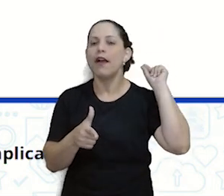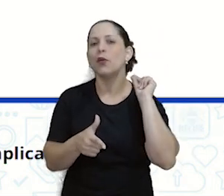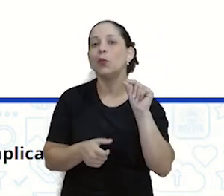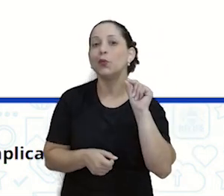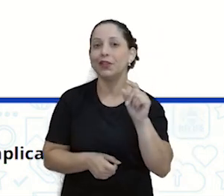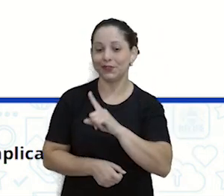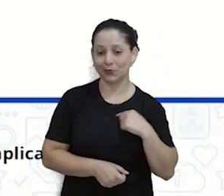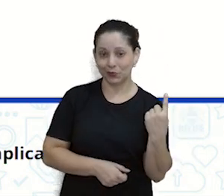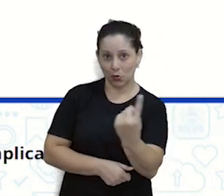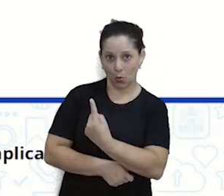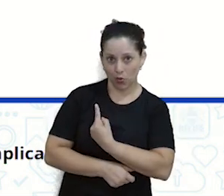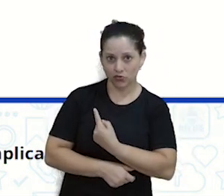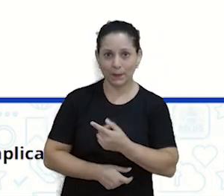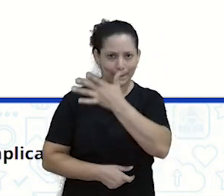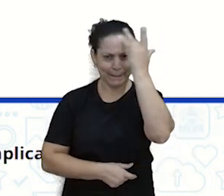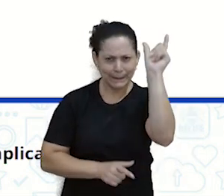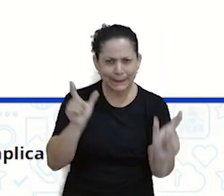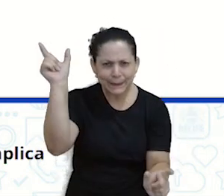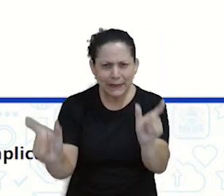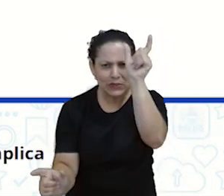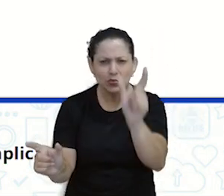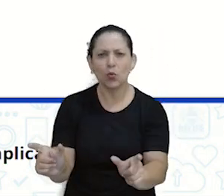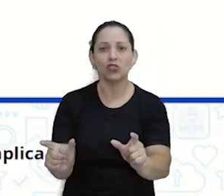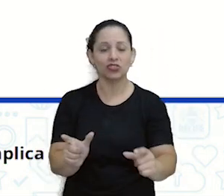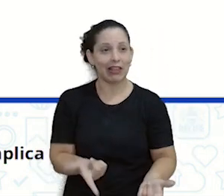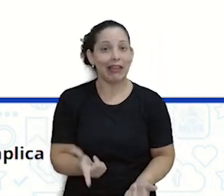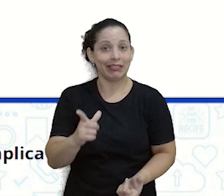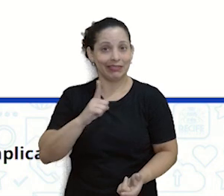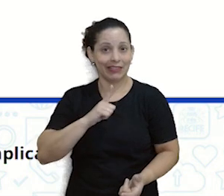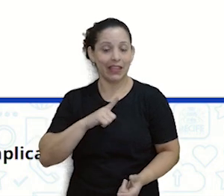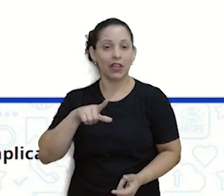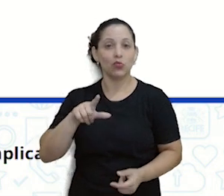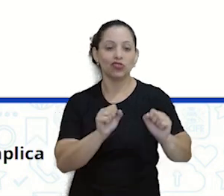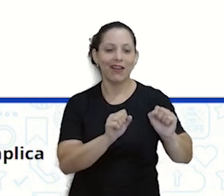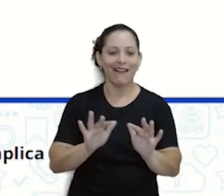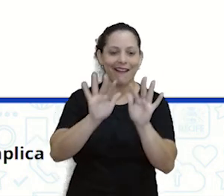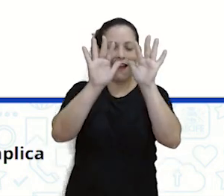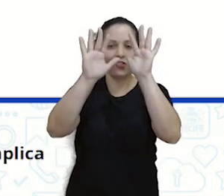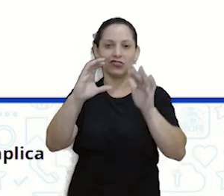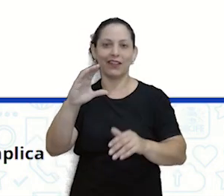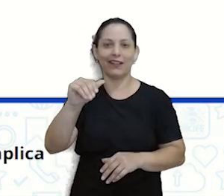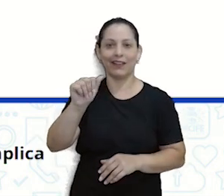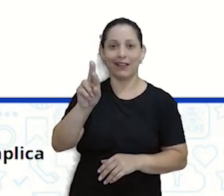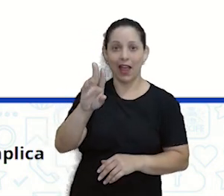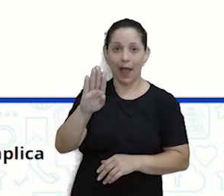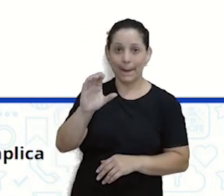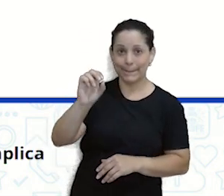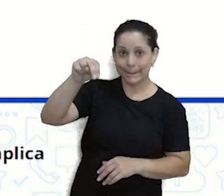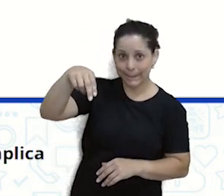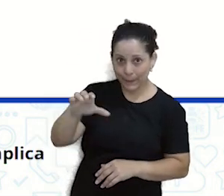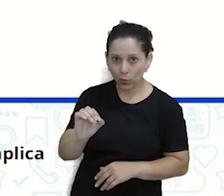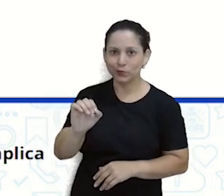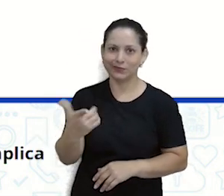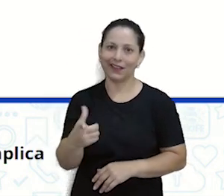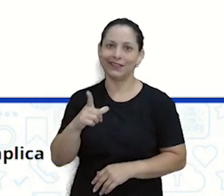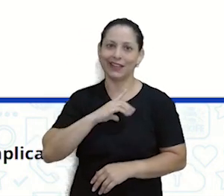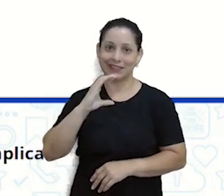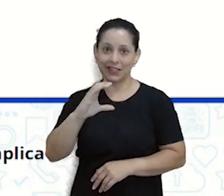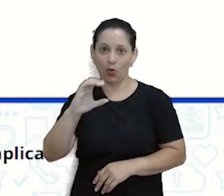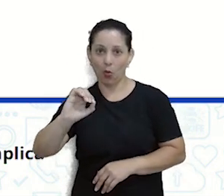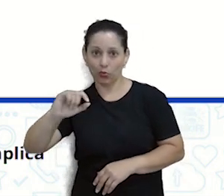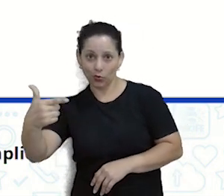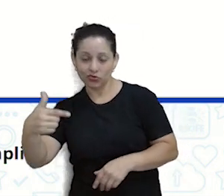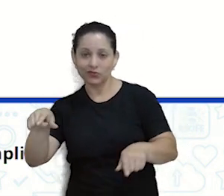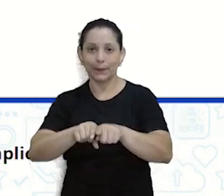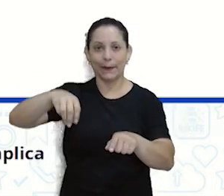nós, seres humanos, geramos os gases estufa, como por exemplo o gás carbono, dióxido de carbono, CO2, e o gás